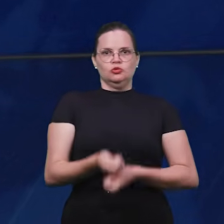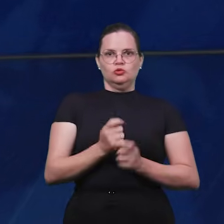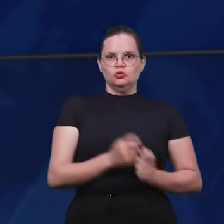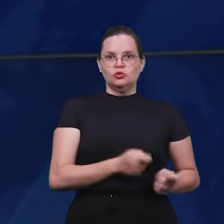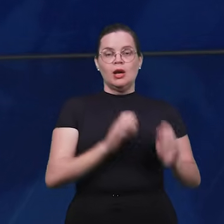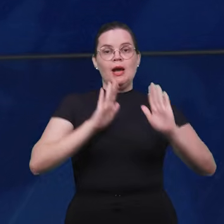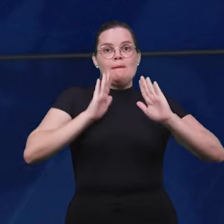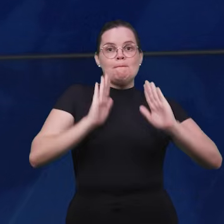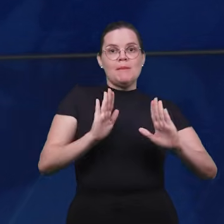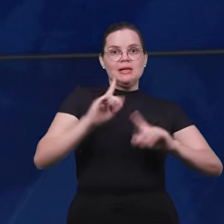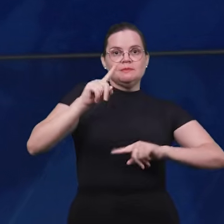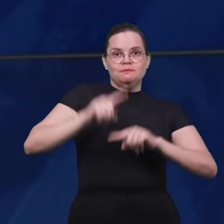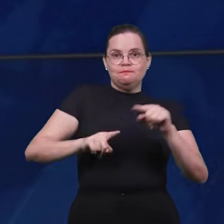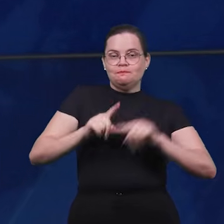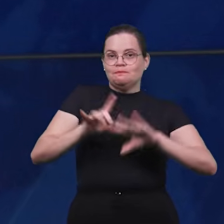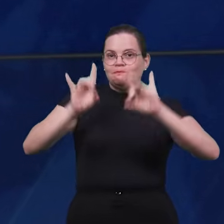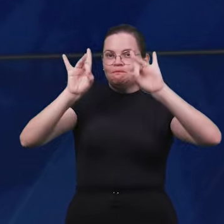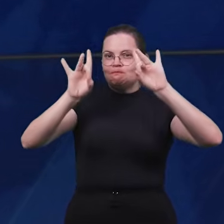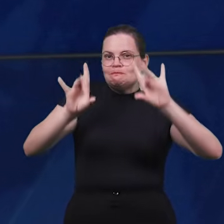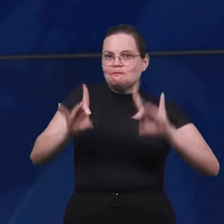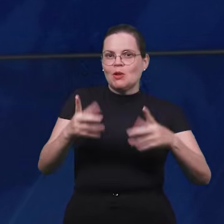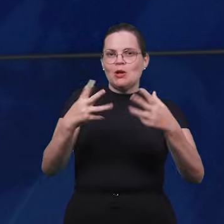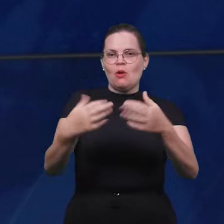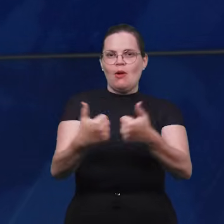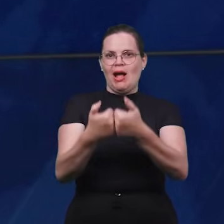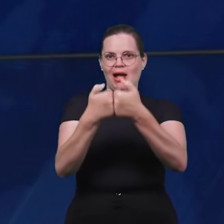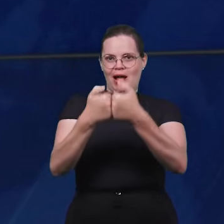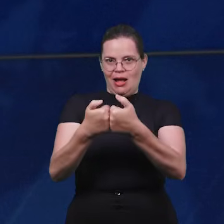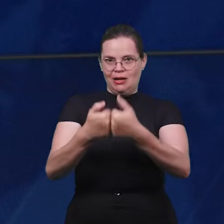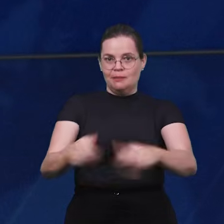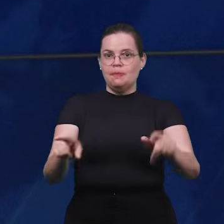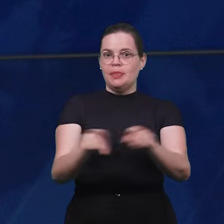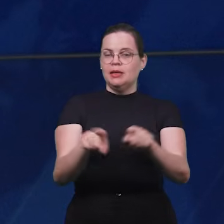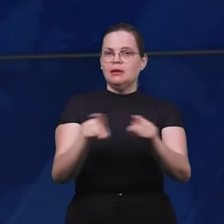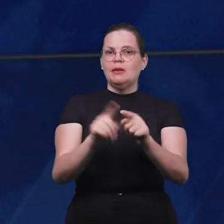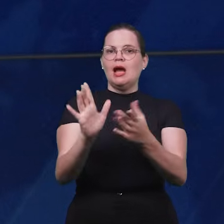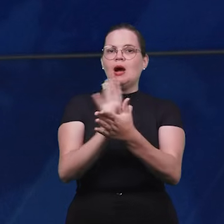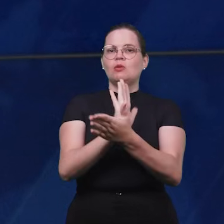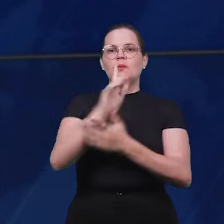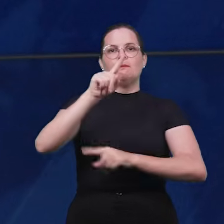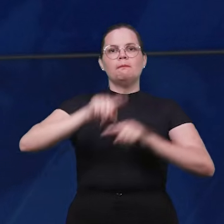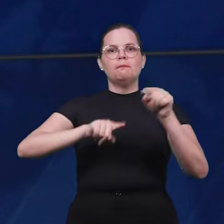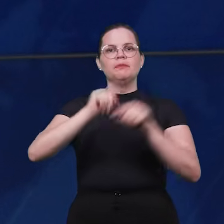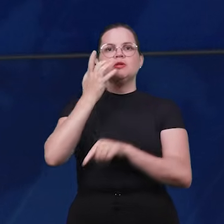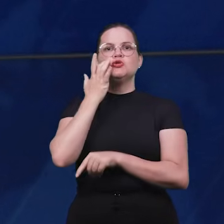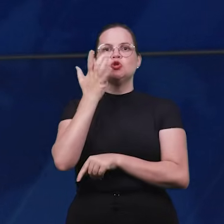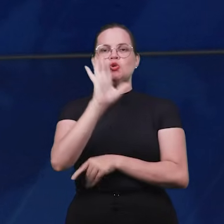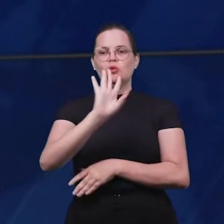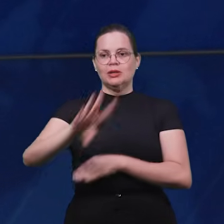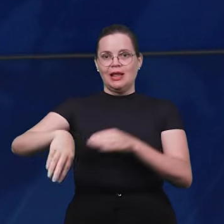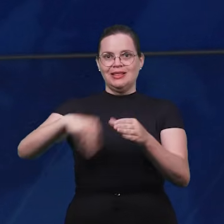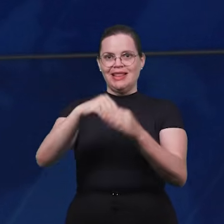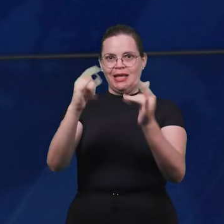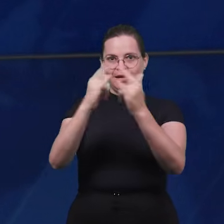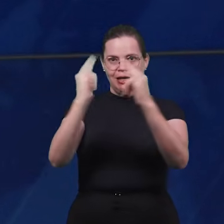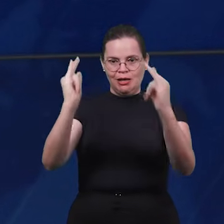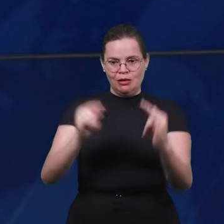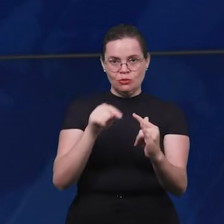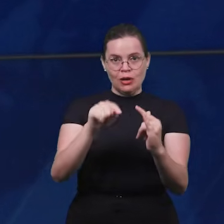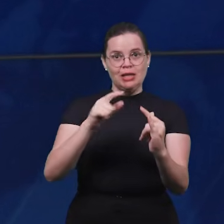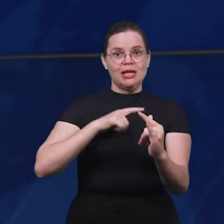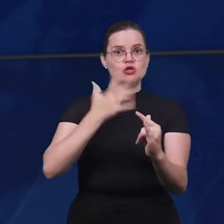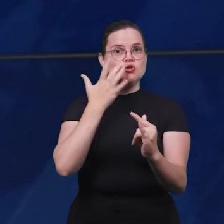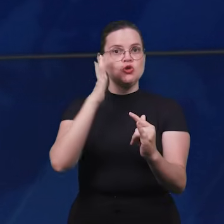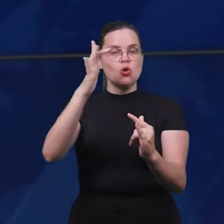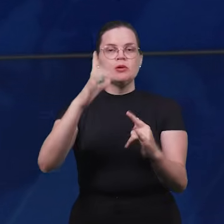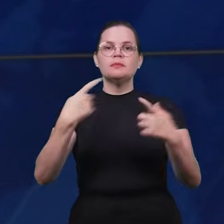objetos sagrados, como a Arca da Aliança e os móveis de ouro que estavam no interior da tenda da congregação,